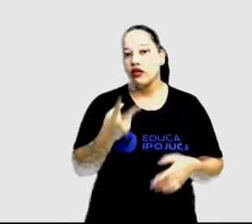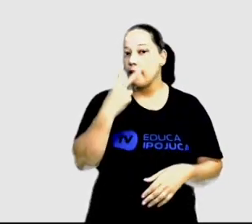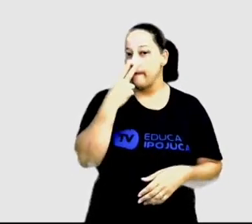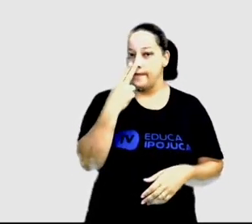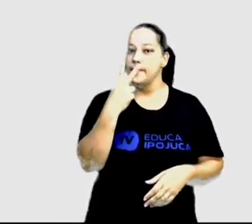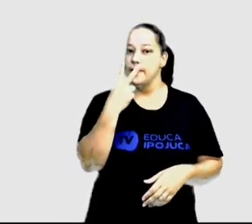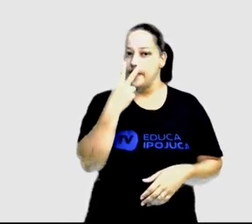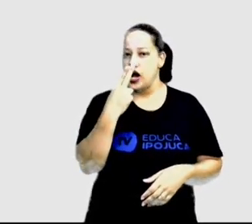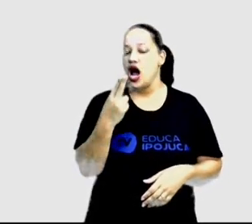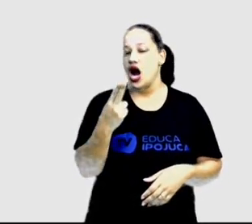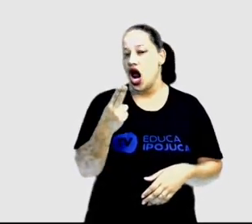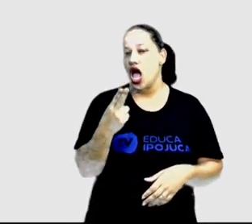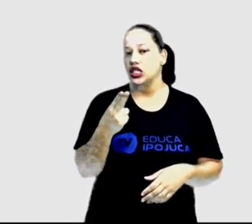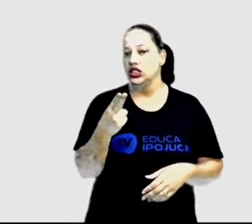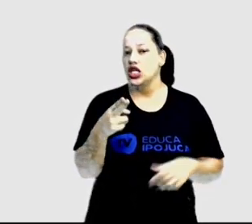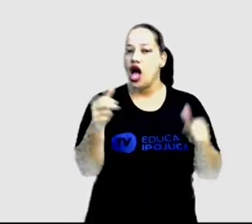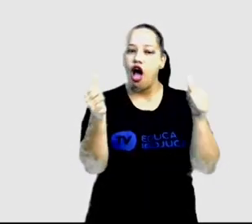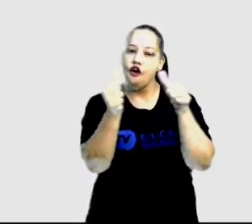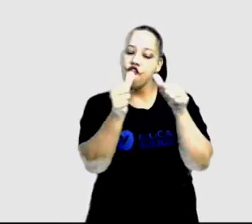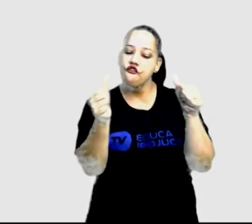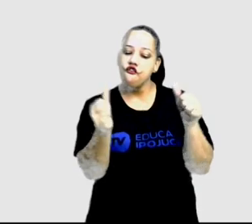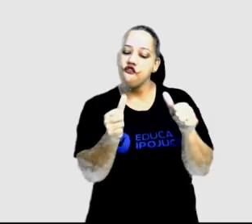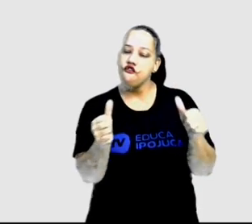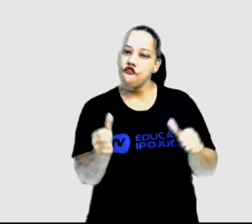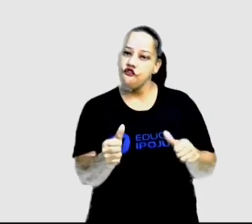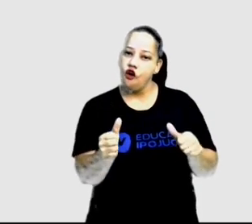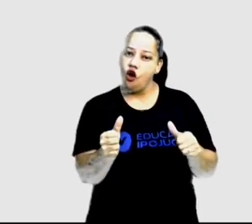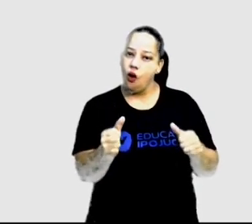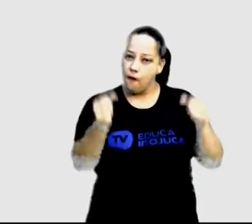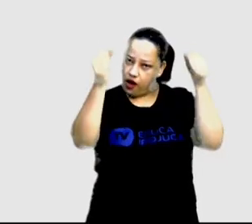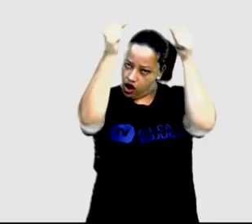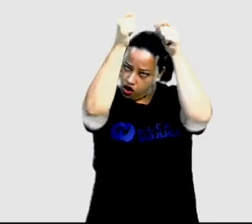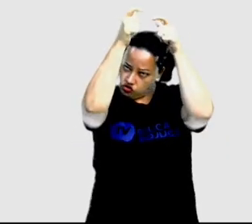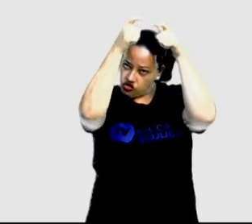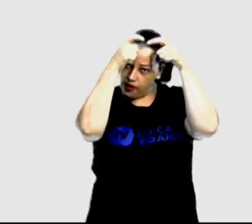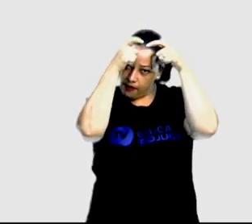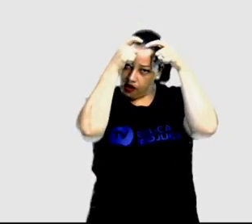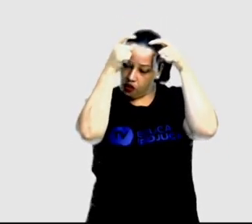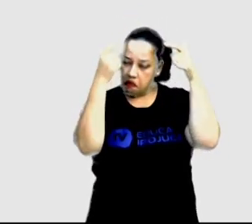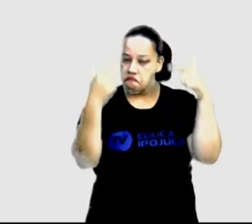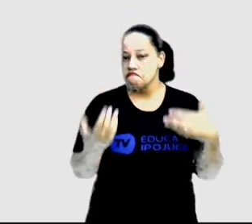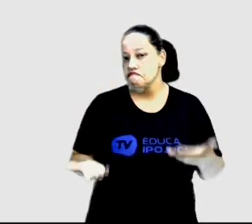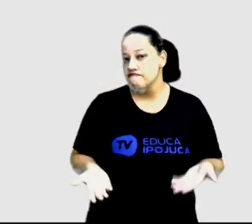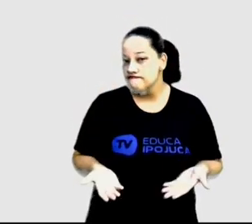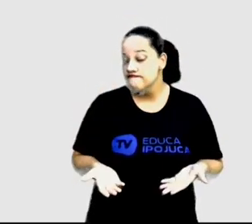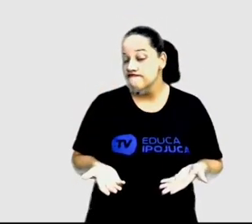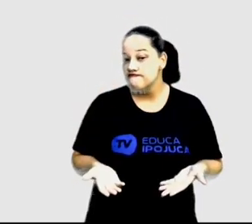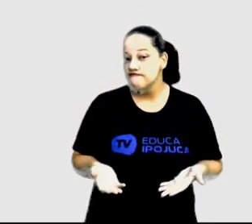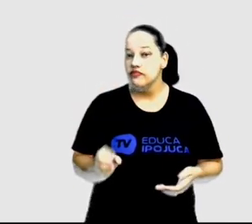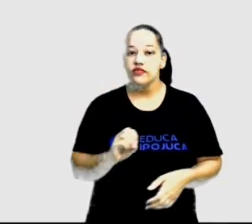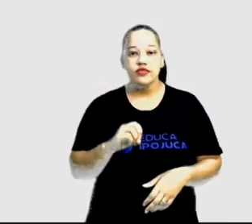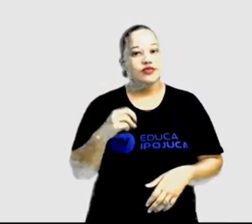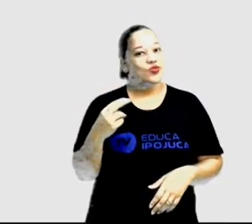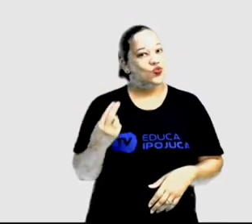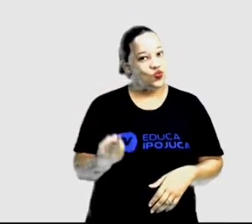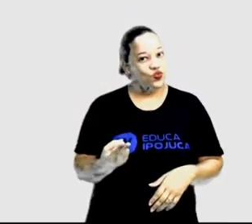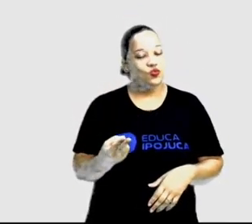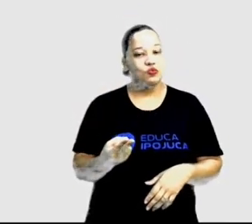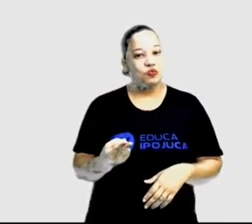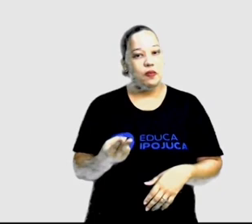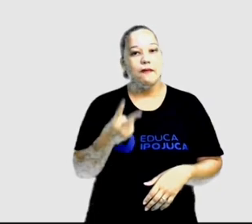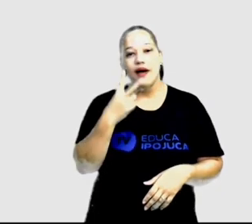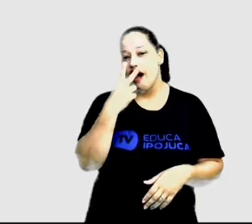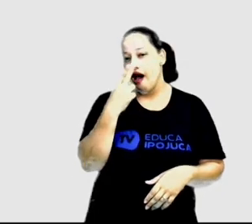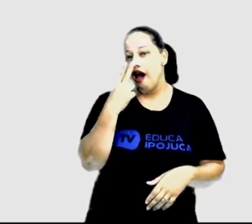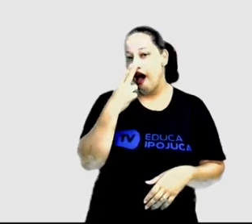Ele tem a forma parecida com um chapéu de aniversário? Ou ele se parece com um